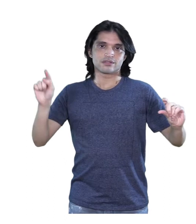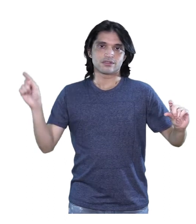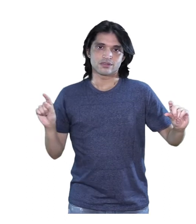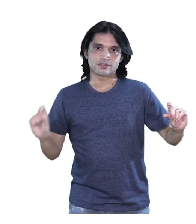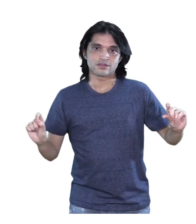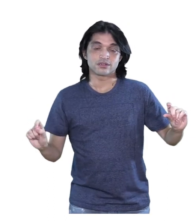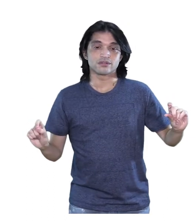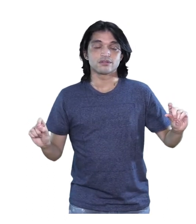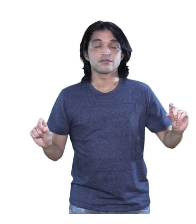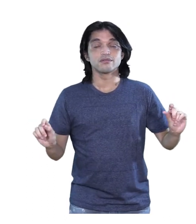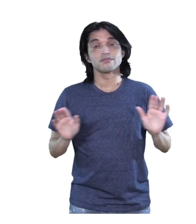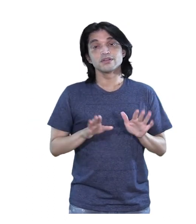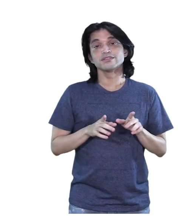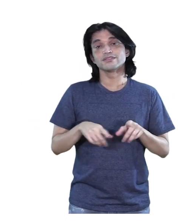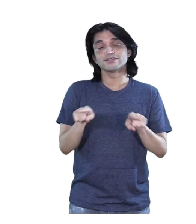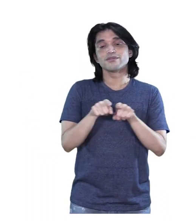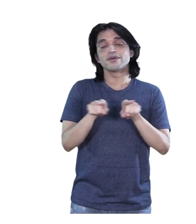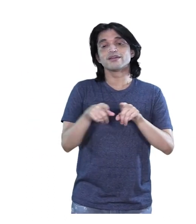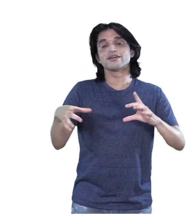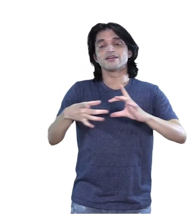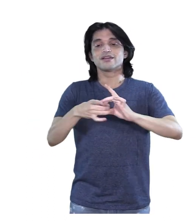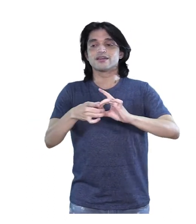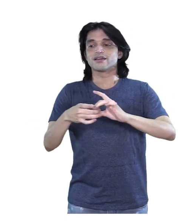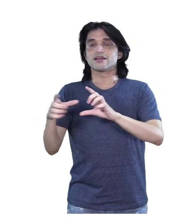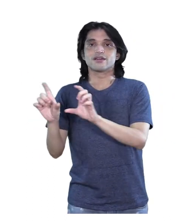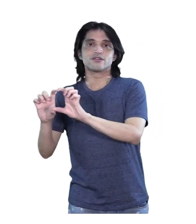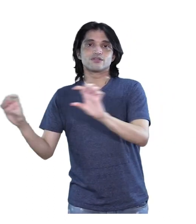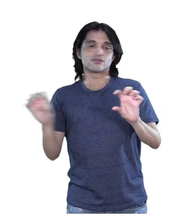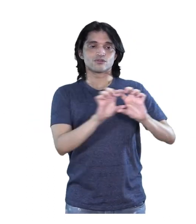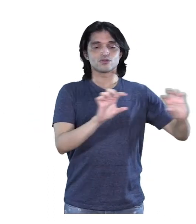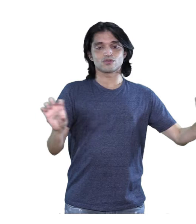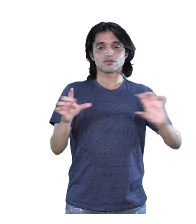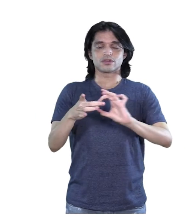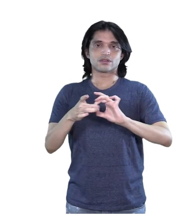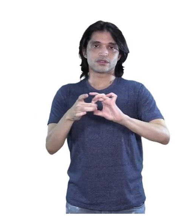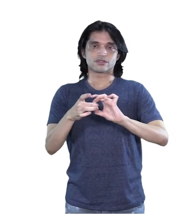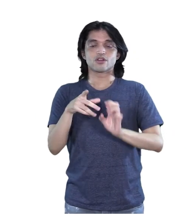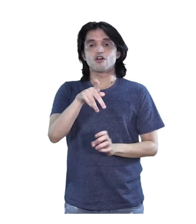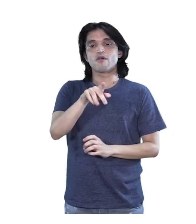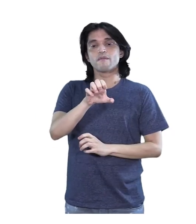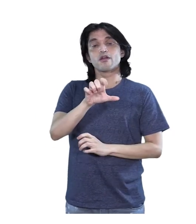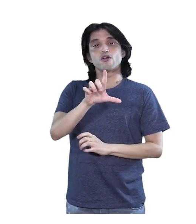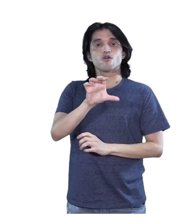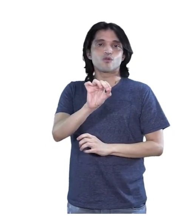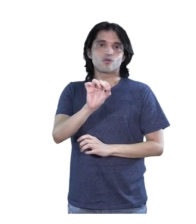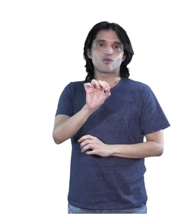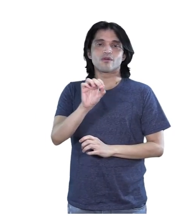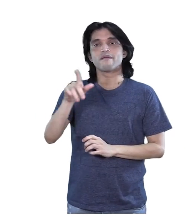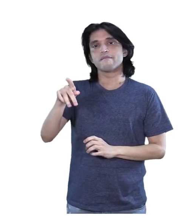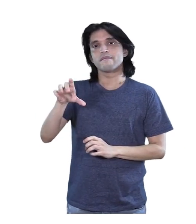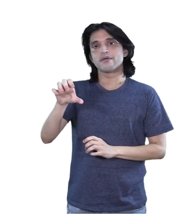Neste caso, pode ser substituído por pelo qual, pela qual. Porque separado e